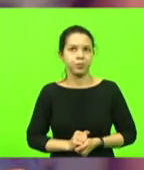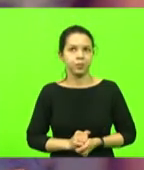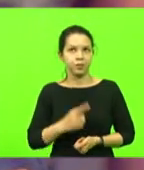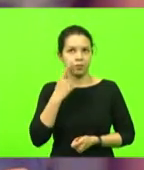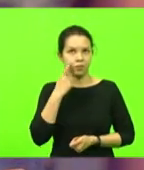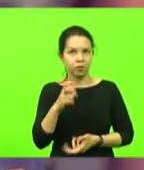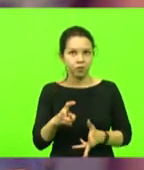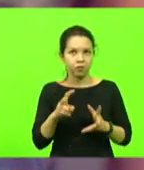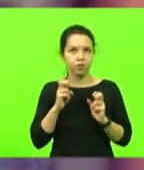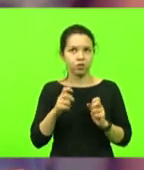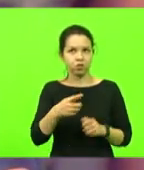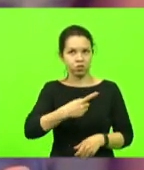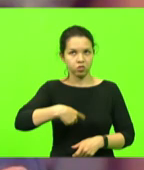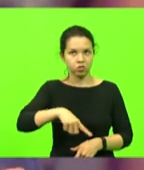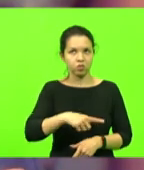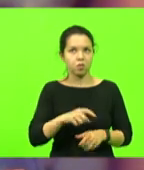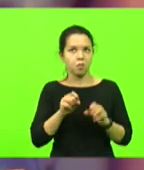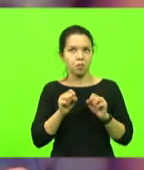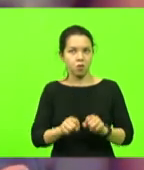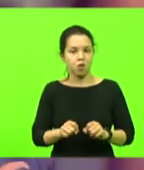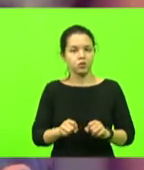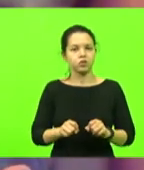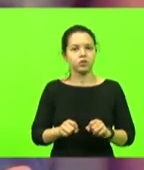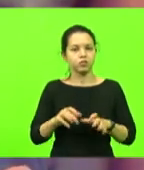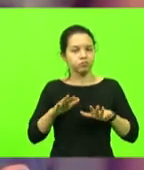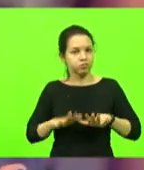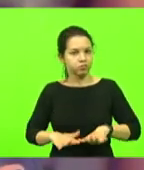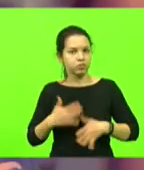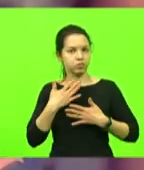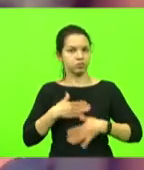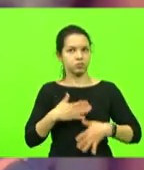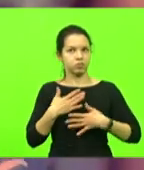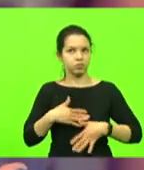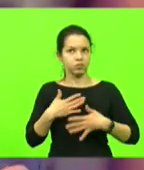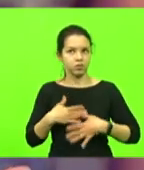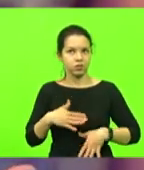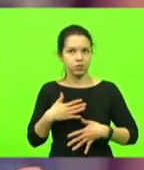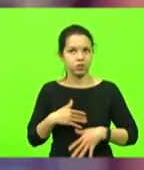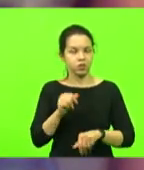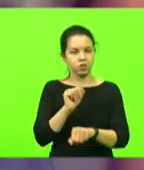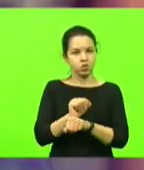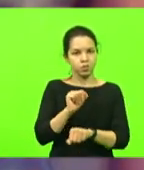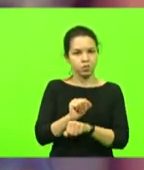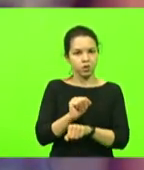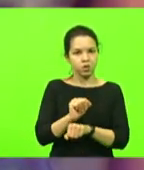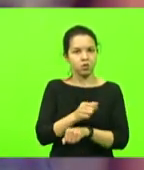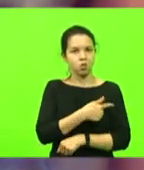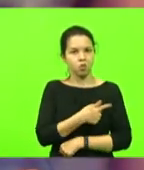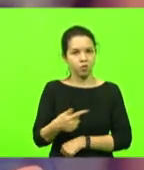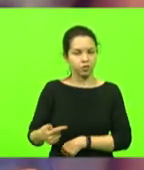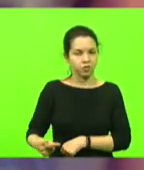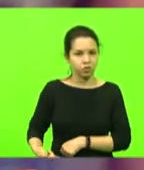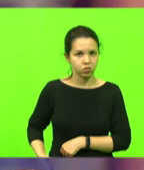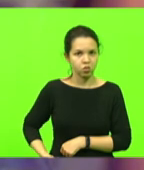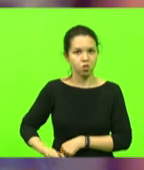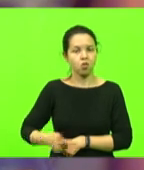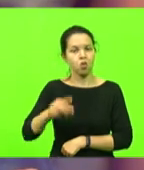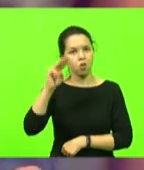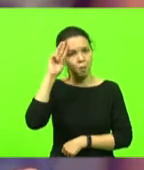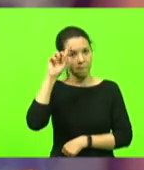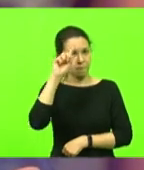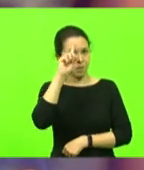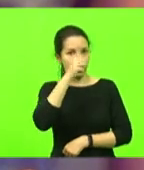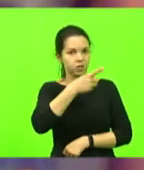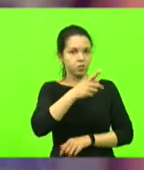Nós poderíamos estar na nossa comodidade de ficarmos esperando que o governador mande projeto de